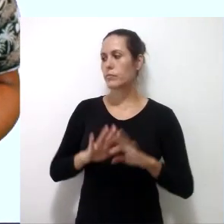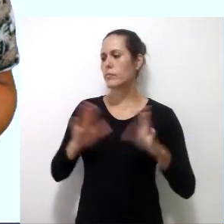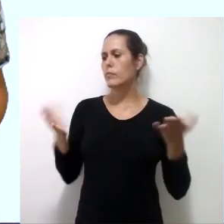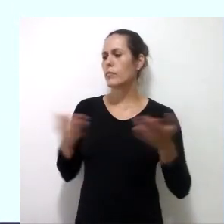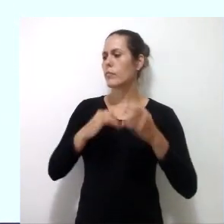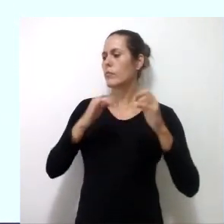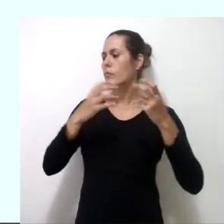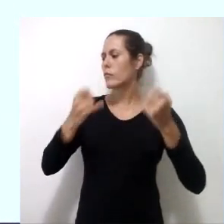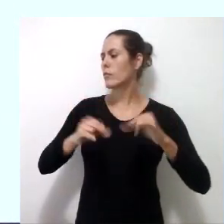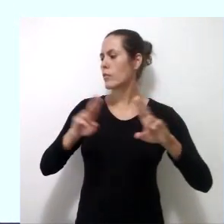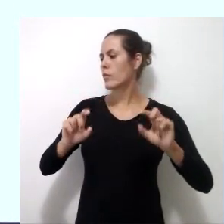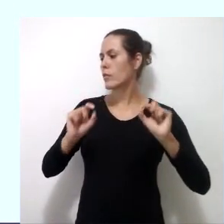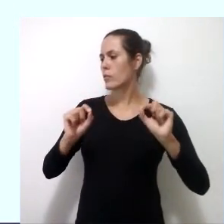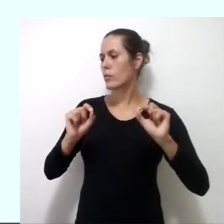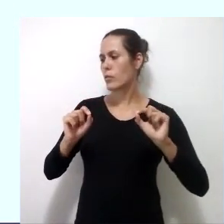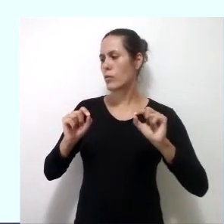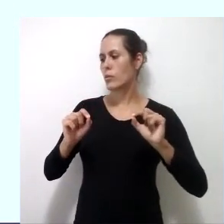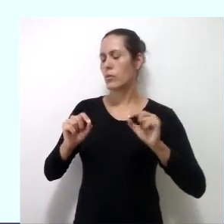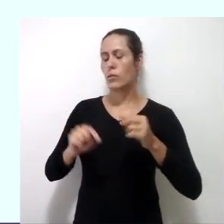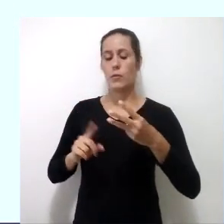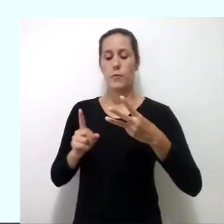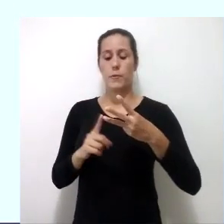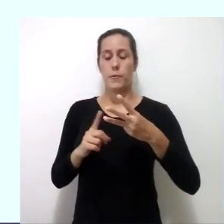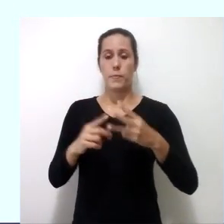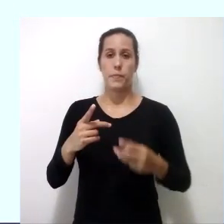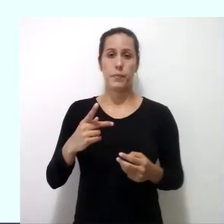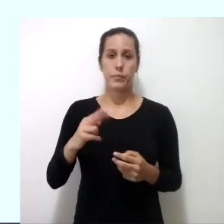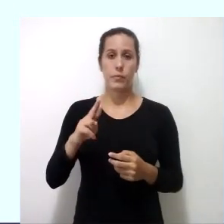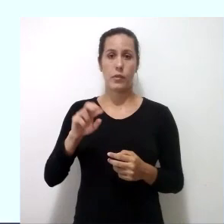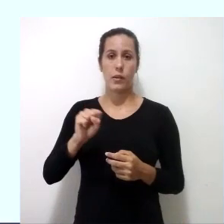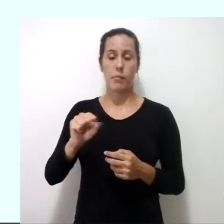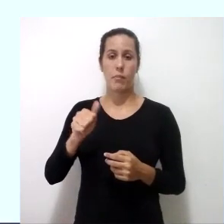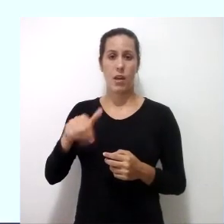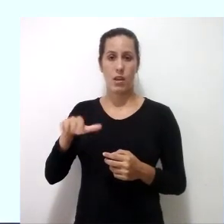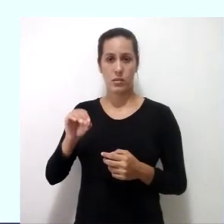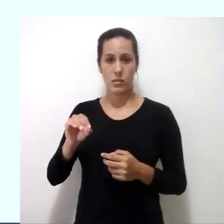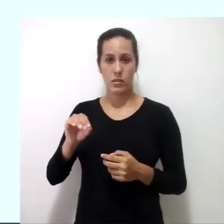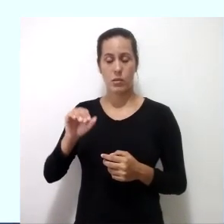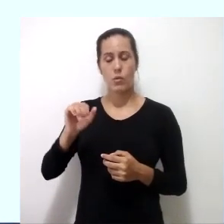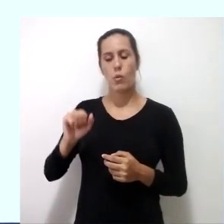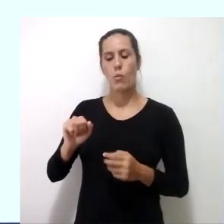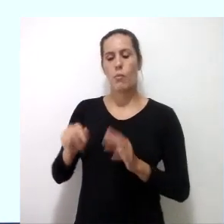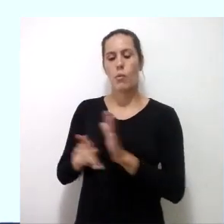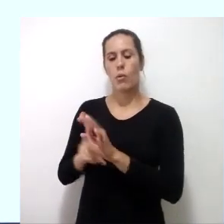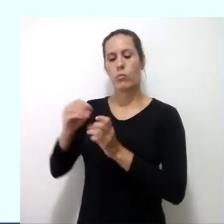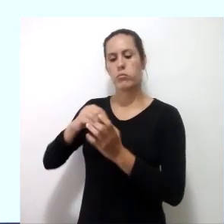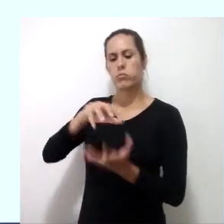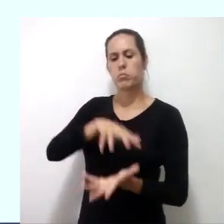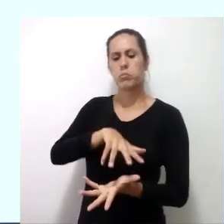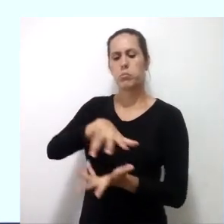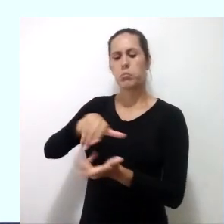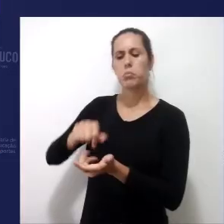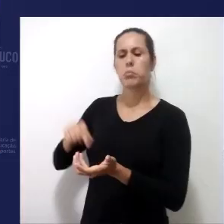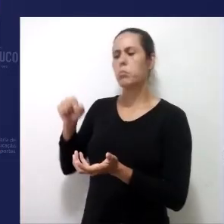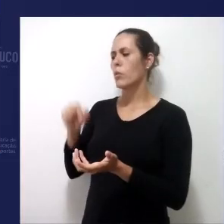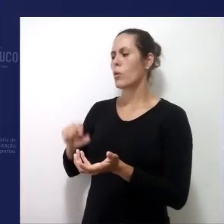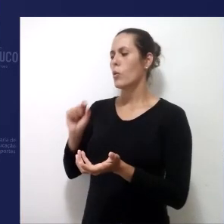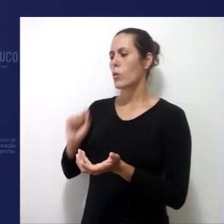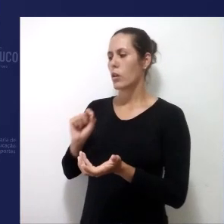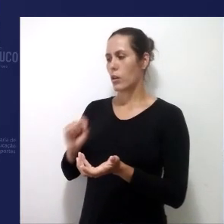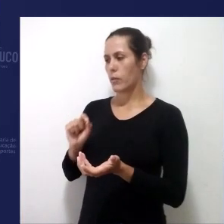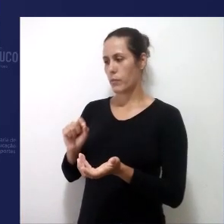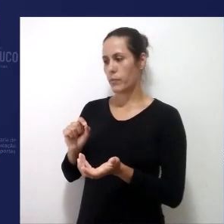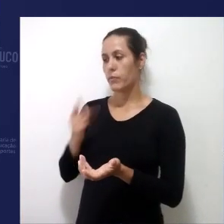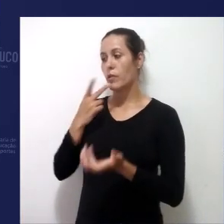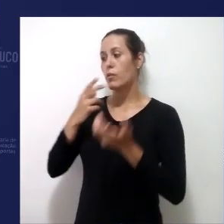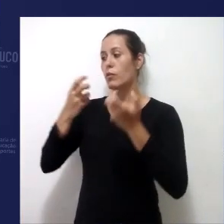Bom, bora lá comigo. Bora falar agora sobre essa questão de pressão atmosférica e a nossa temperatura. Quando se